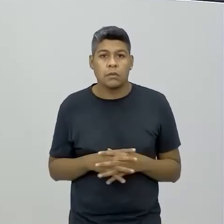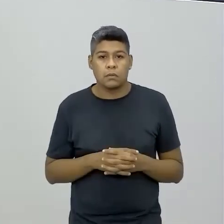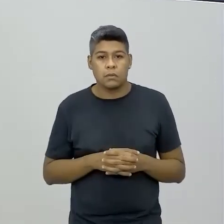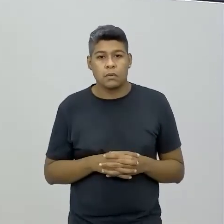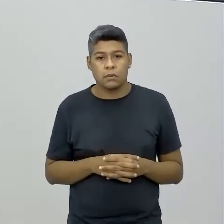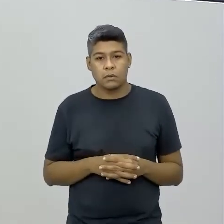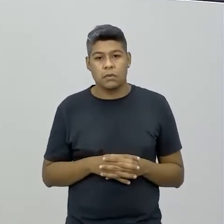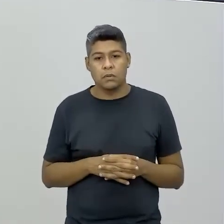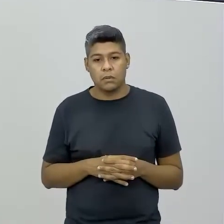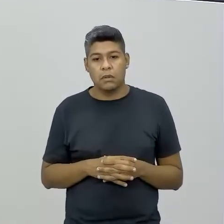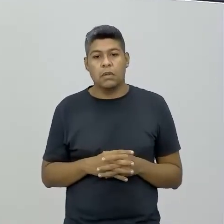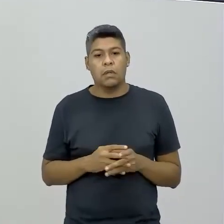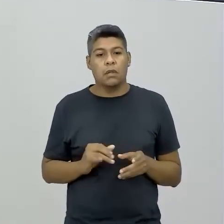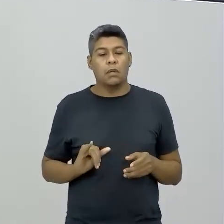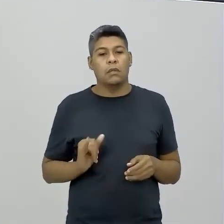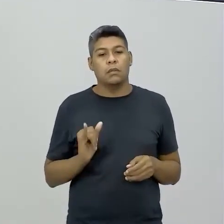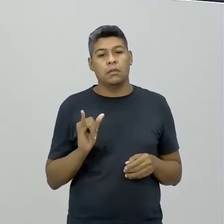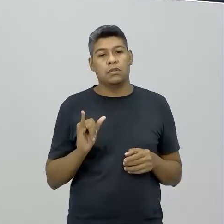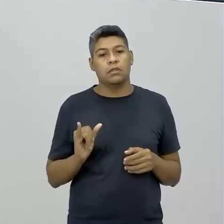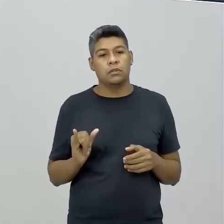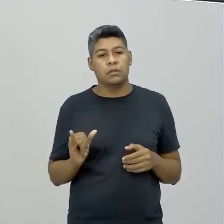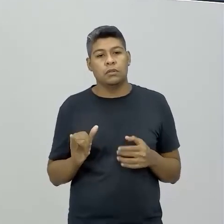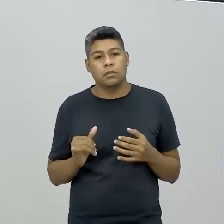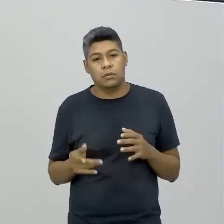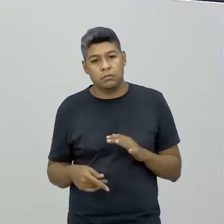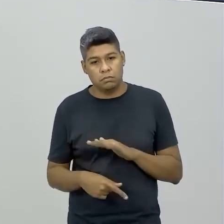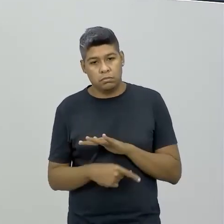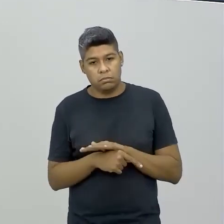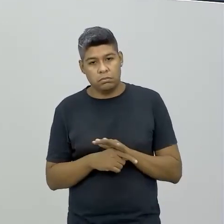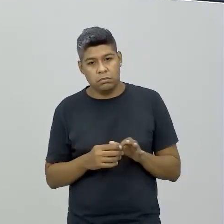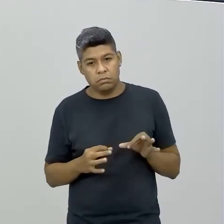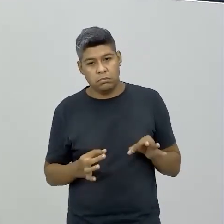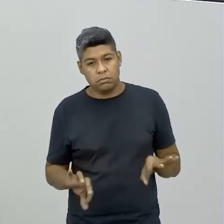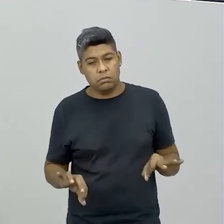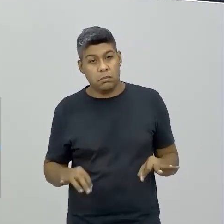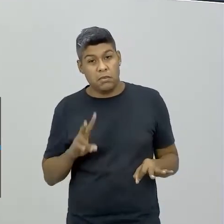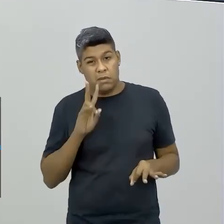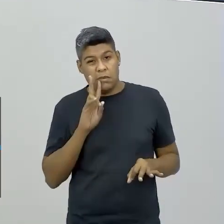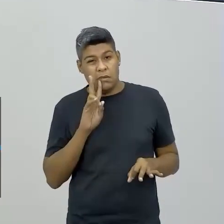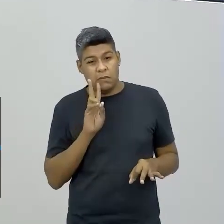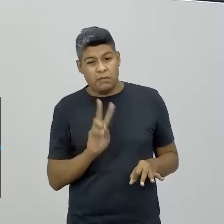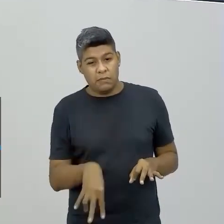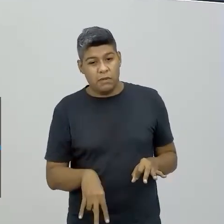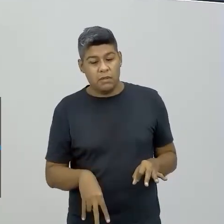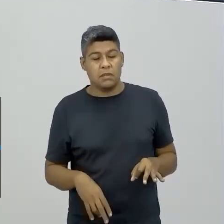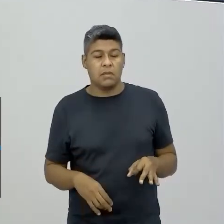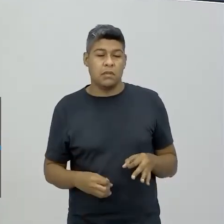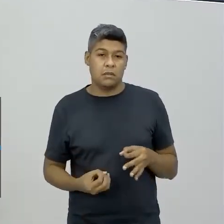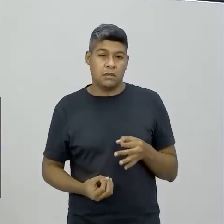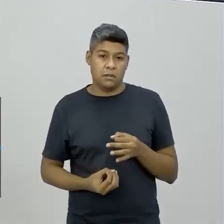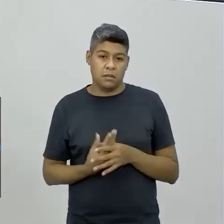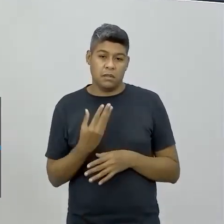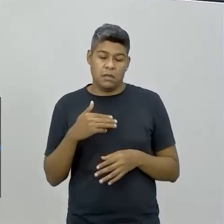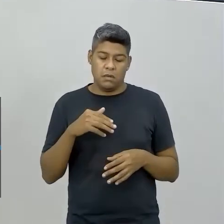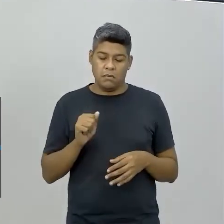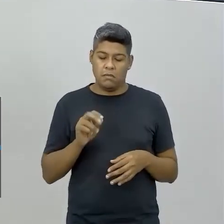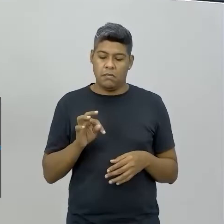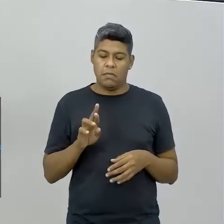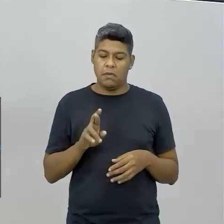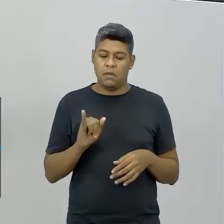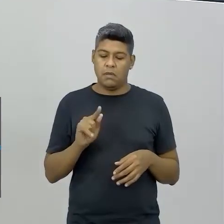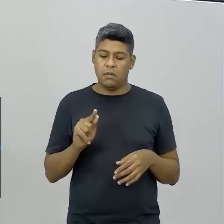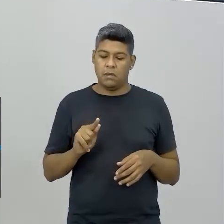a matriz energética, né, de eletricidade especificamente. Veja que quando a gente fala de matriz energética, de energia, tem todas